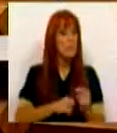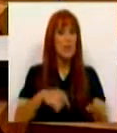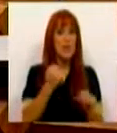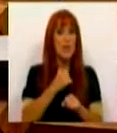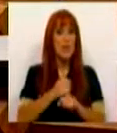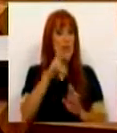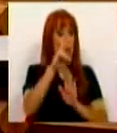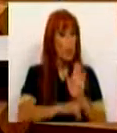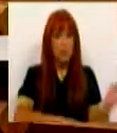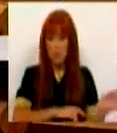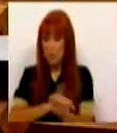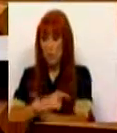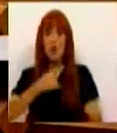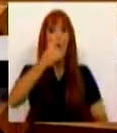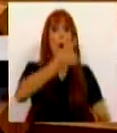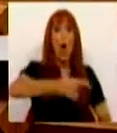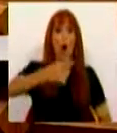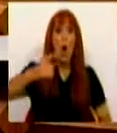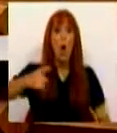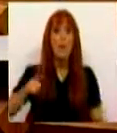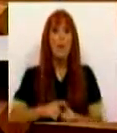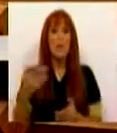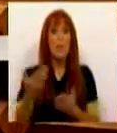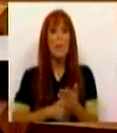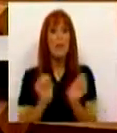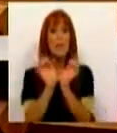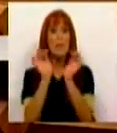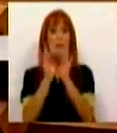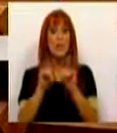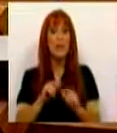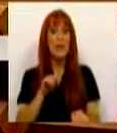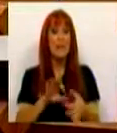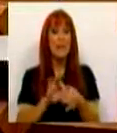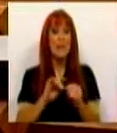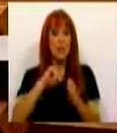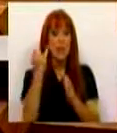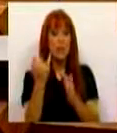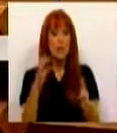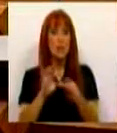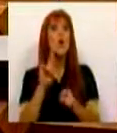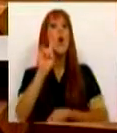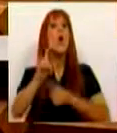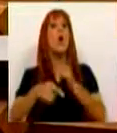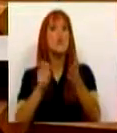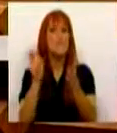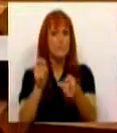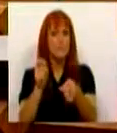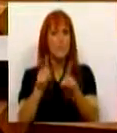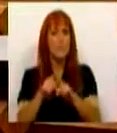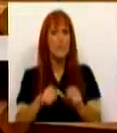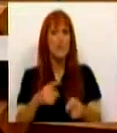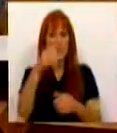entidades reguladoras, seja obrigatório, na página da internet das respectivas instituições, ter lá o seguinte: